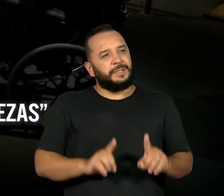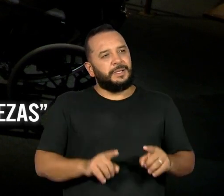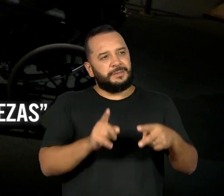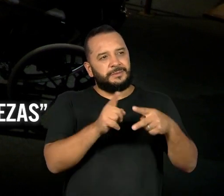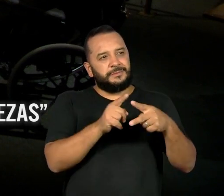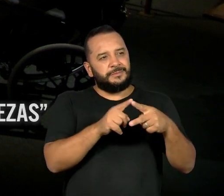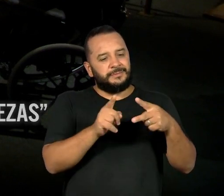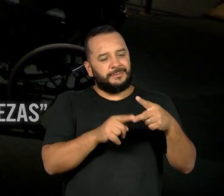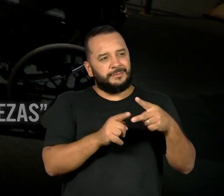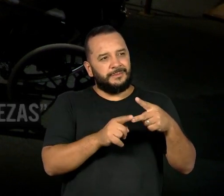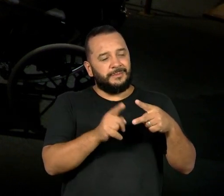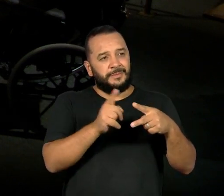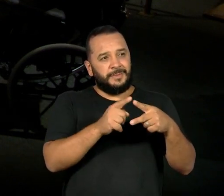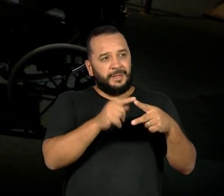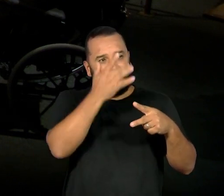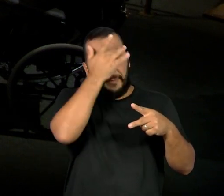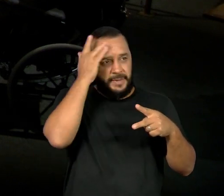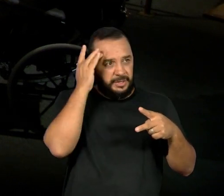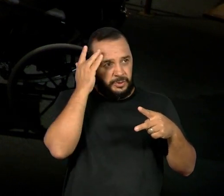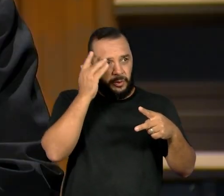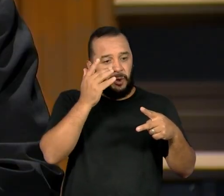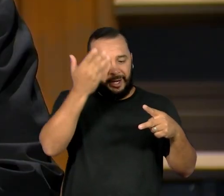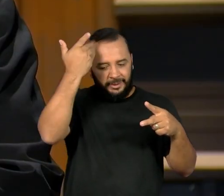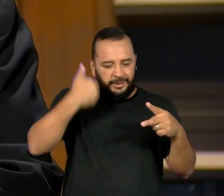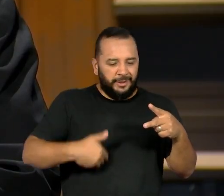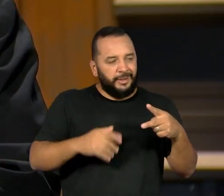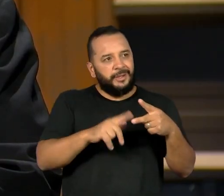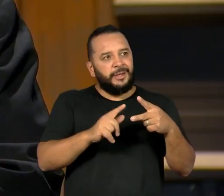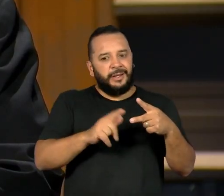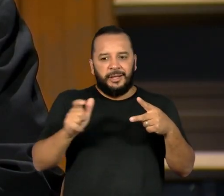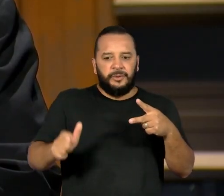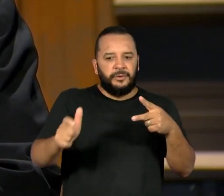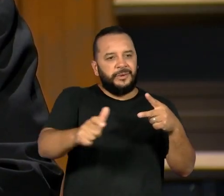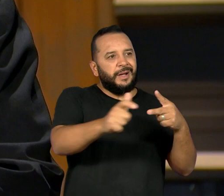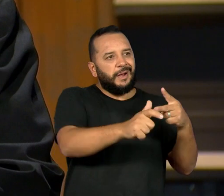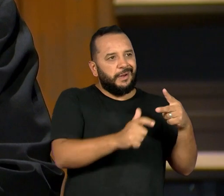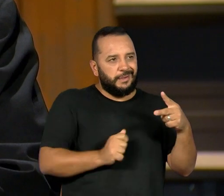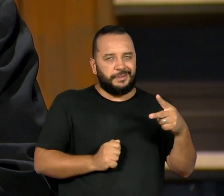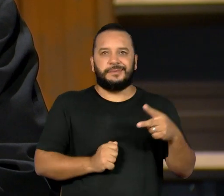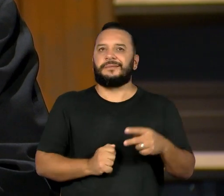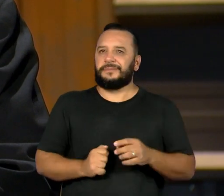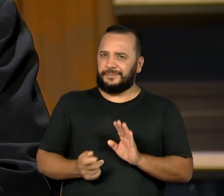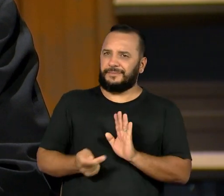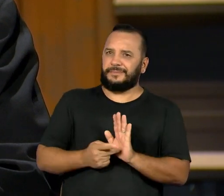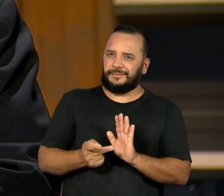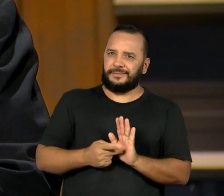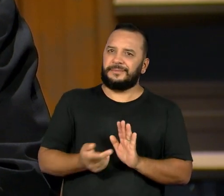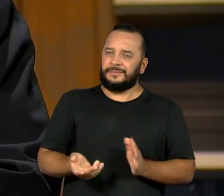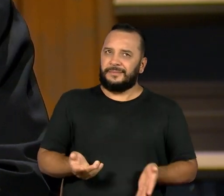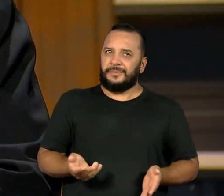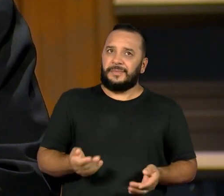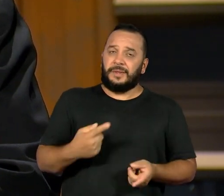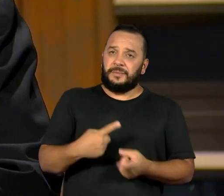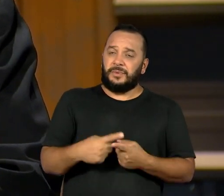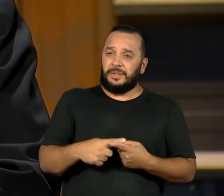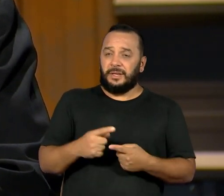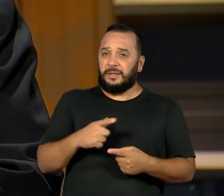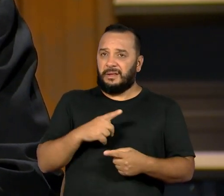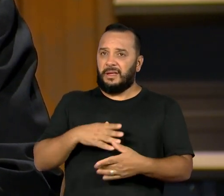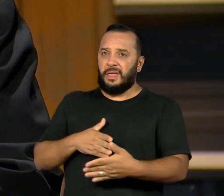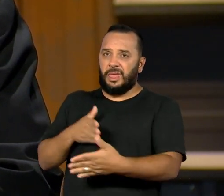na pessoa e no ambiente, é isso? Justamente, que é quando as barreiras